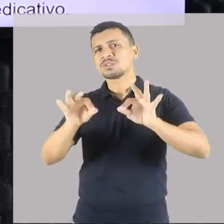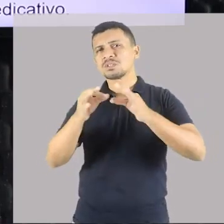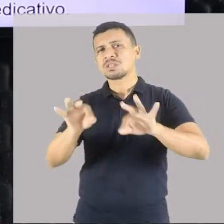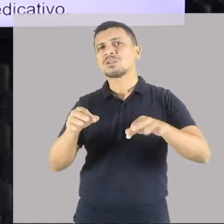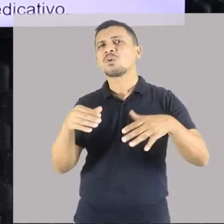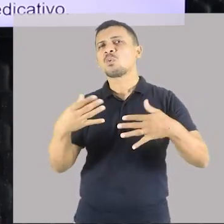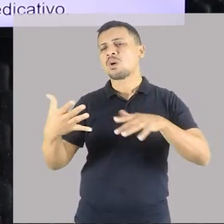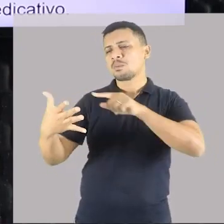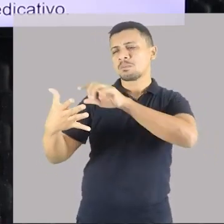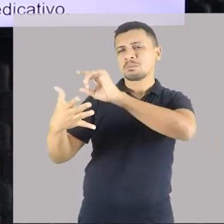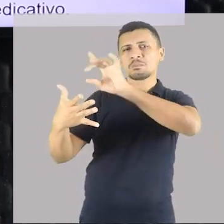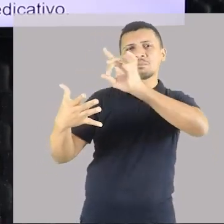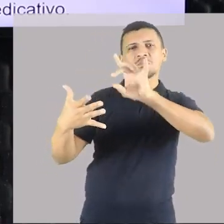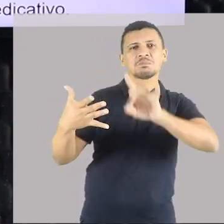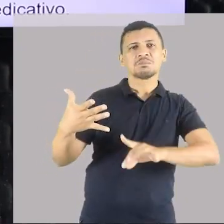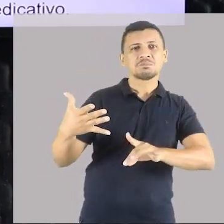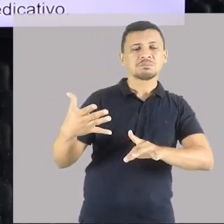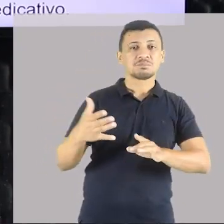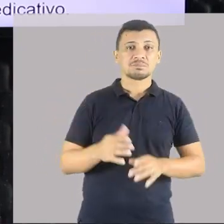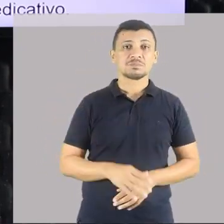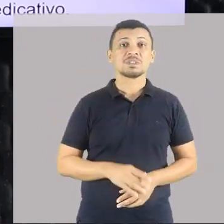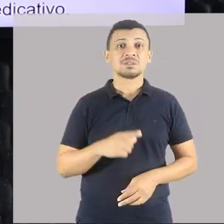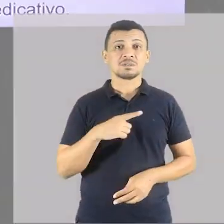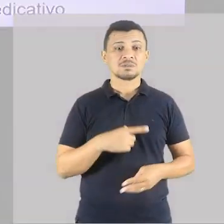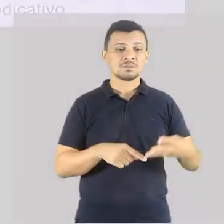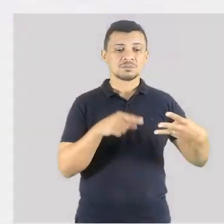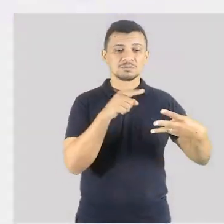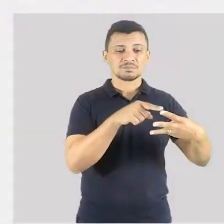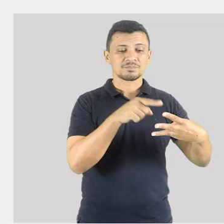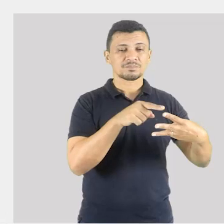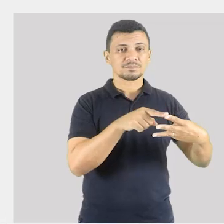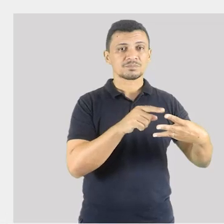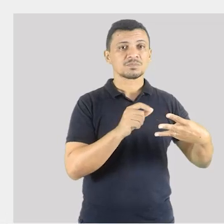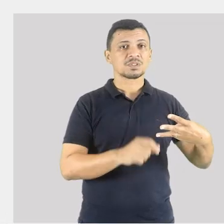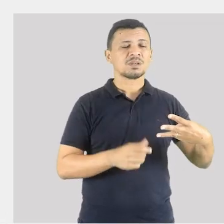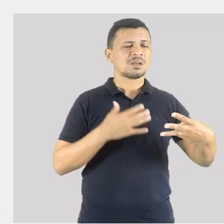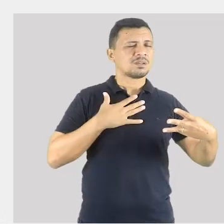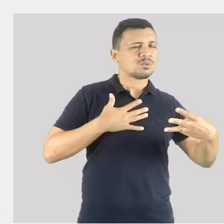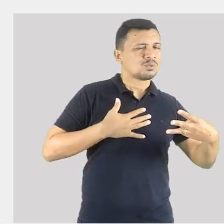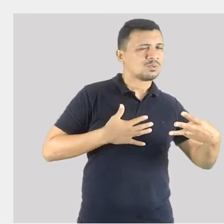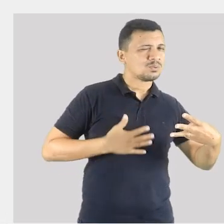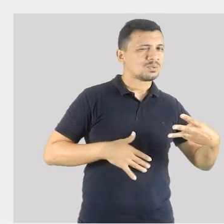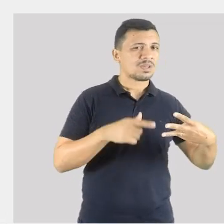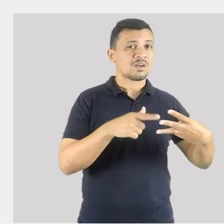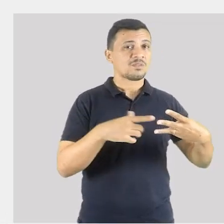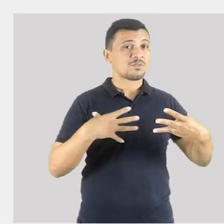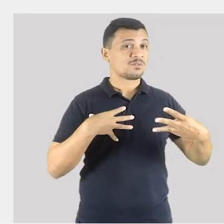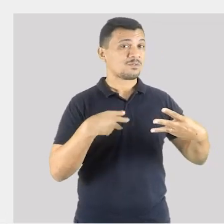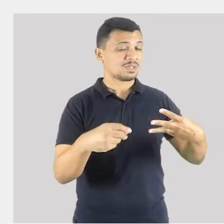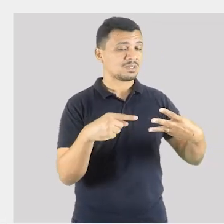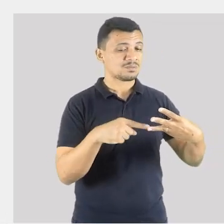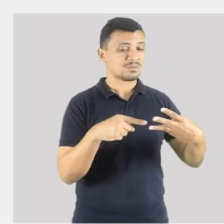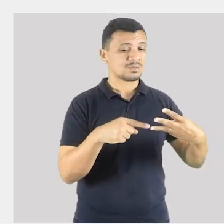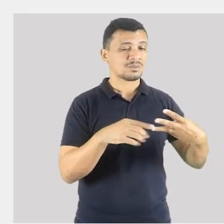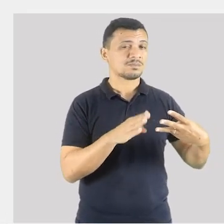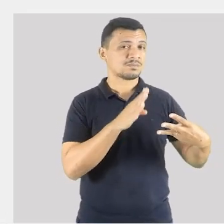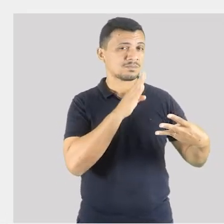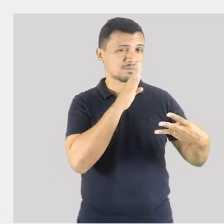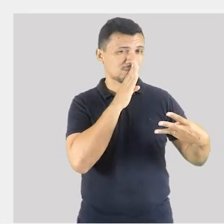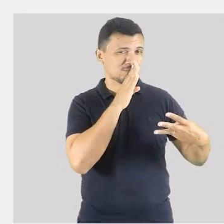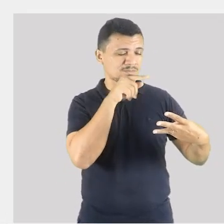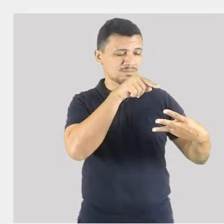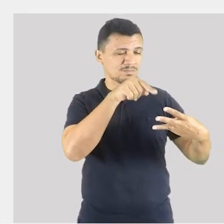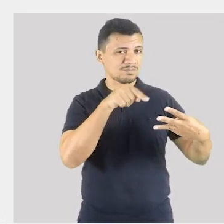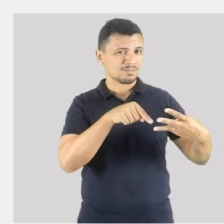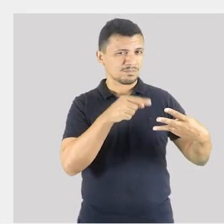sintáticas. Respectivamente é na ordem, né? Então, primeiro é a função de quietude, depois de filho e depois de calado.